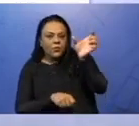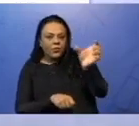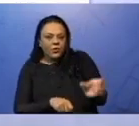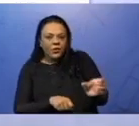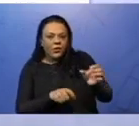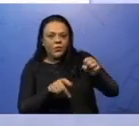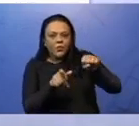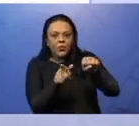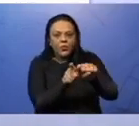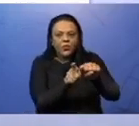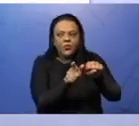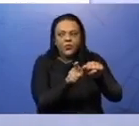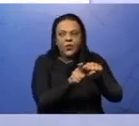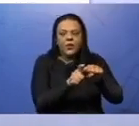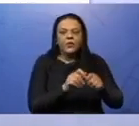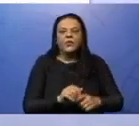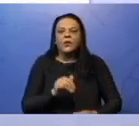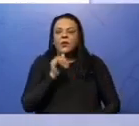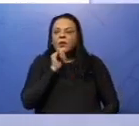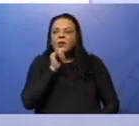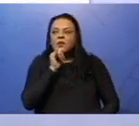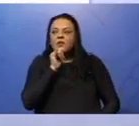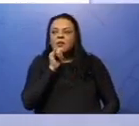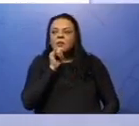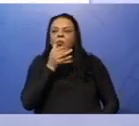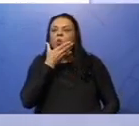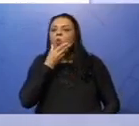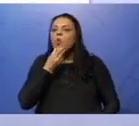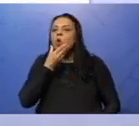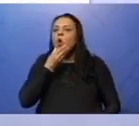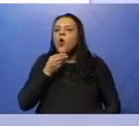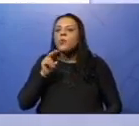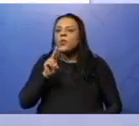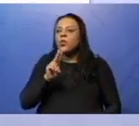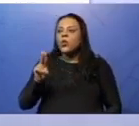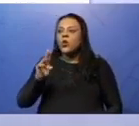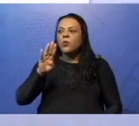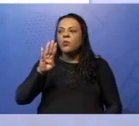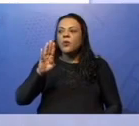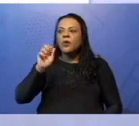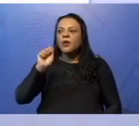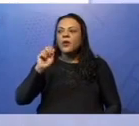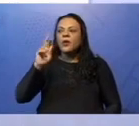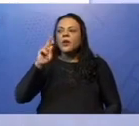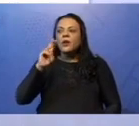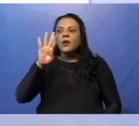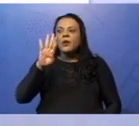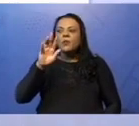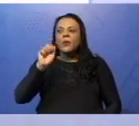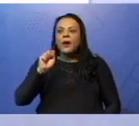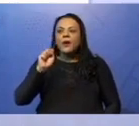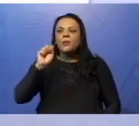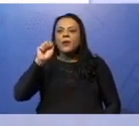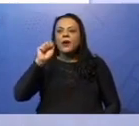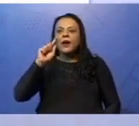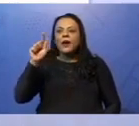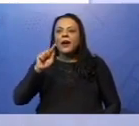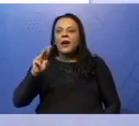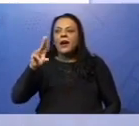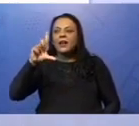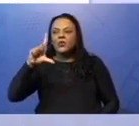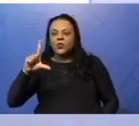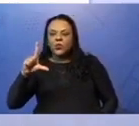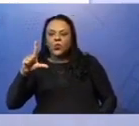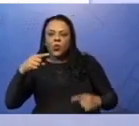senhora. Por que não é senhora? Porque Barba Azul é ele, é masculino. Então, o meu predicativo do sujeito também tem que ser masculino